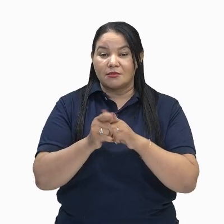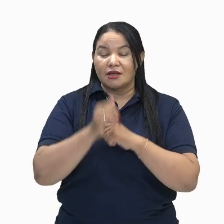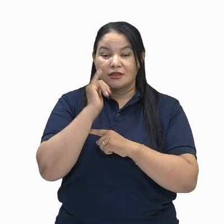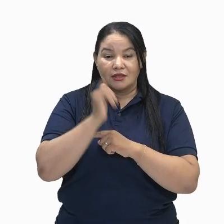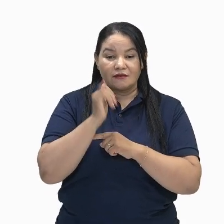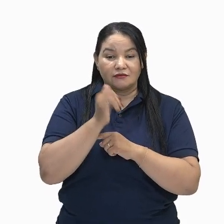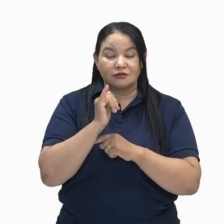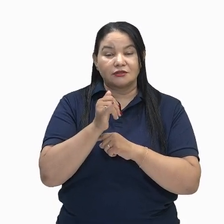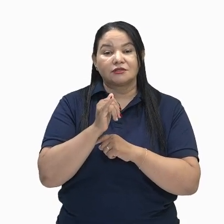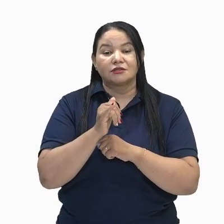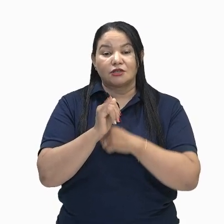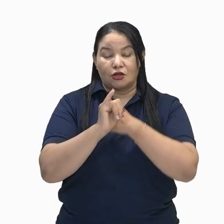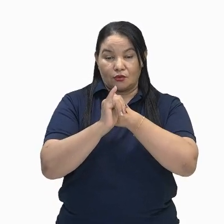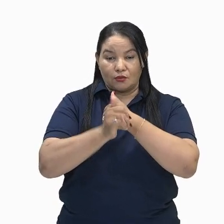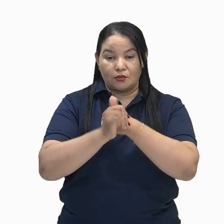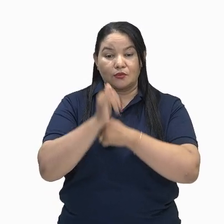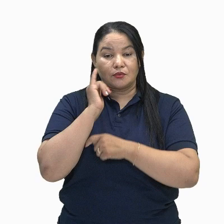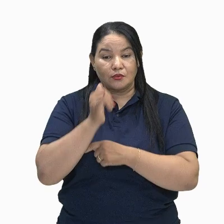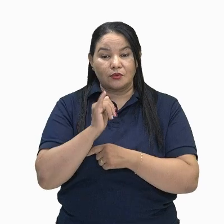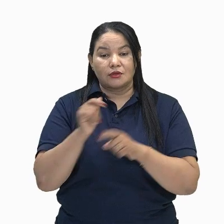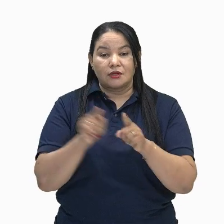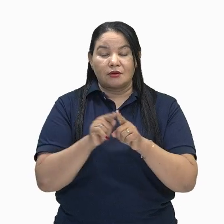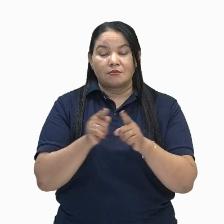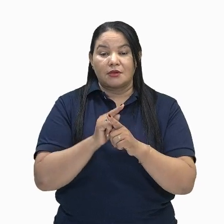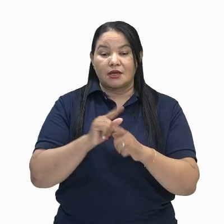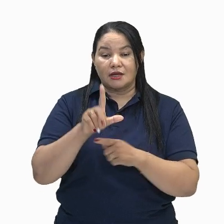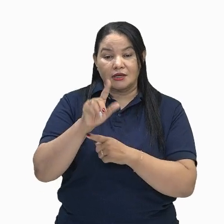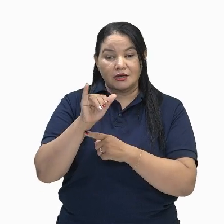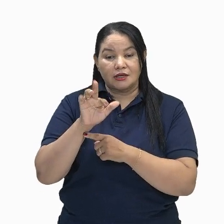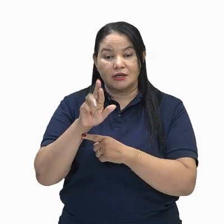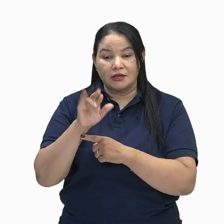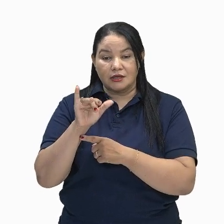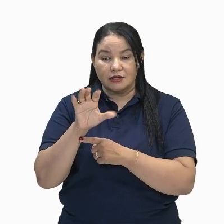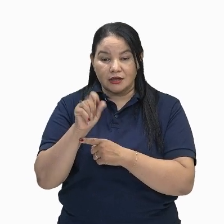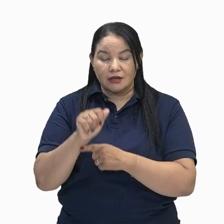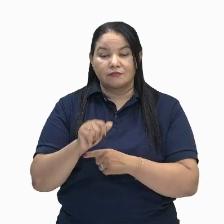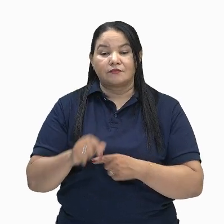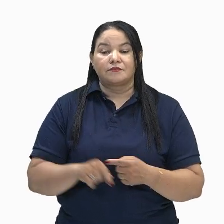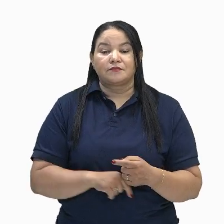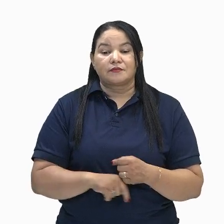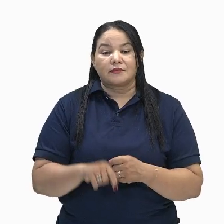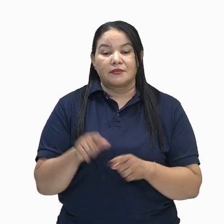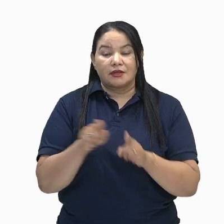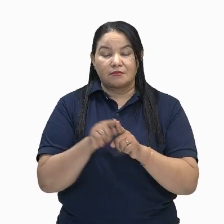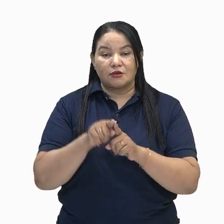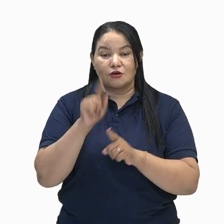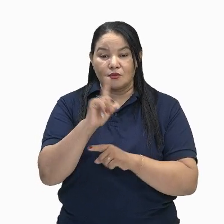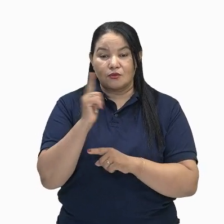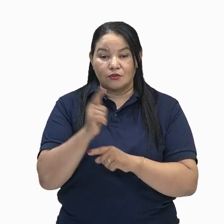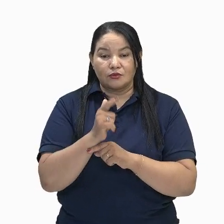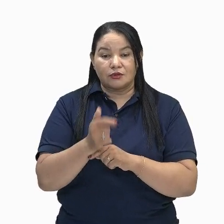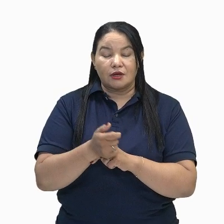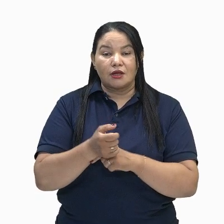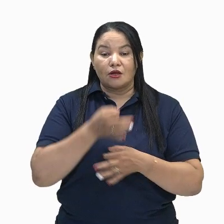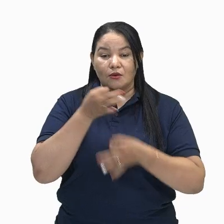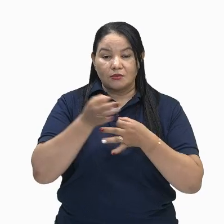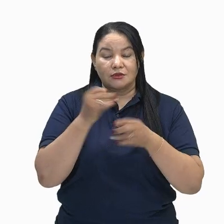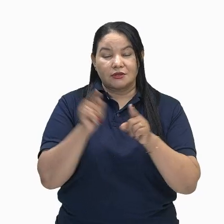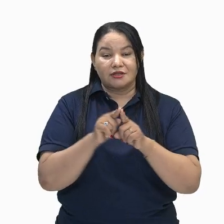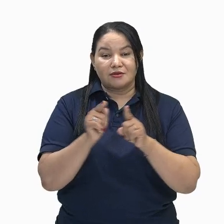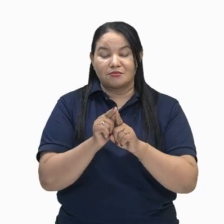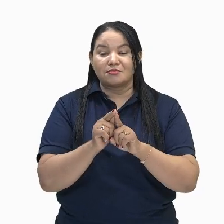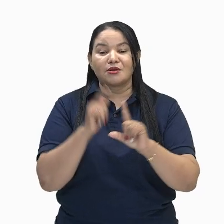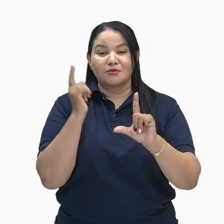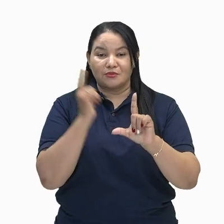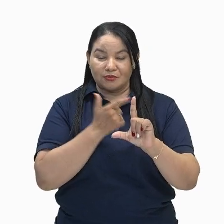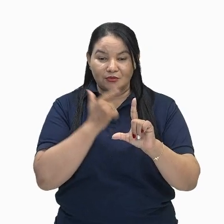descrever fatos, né? A crônica lírica, a crônica de comentário e a crônica humorística, que é